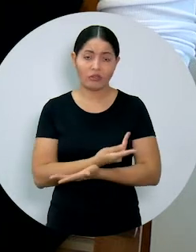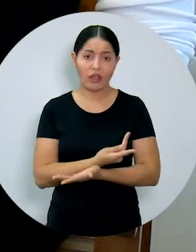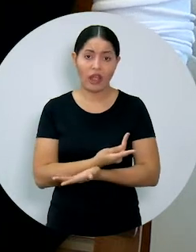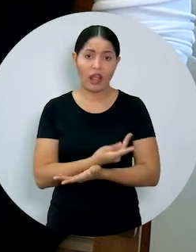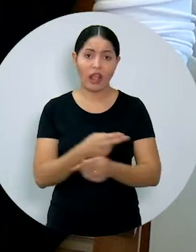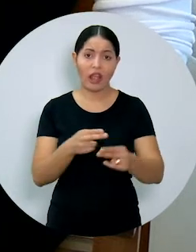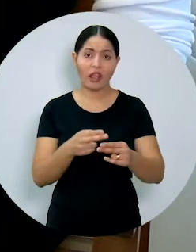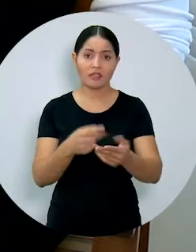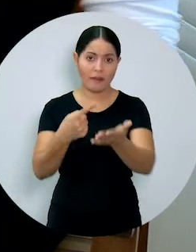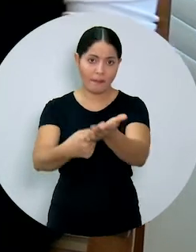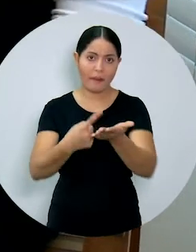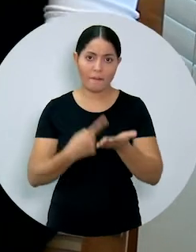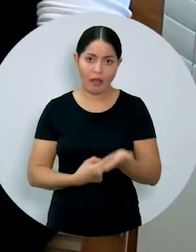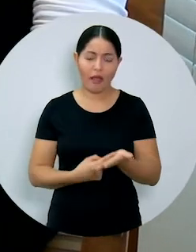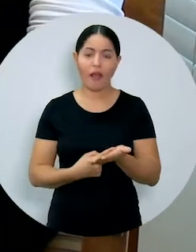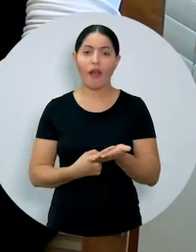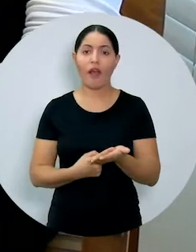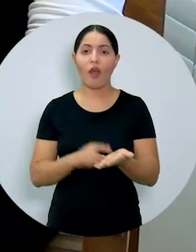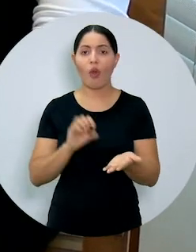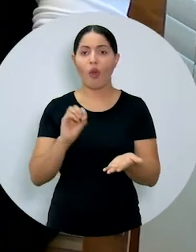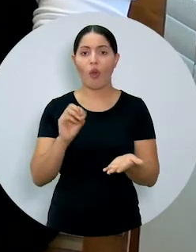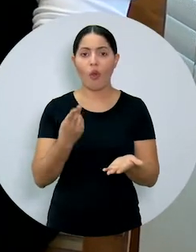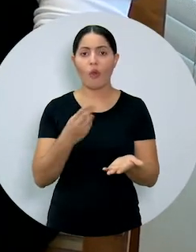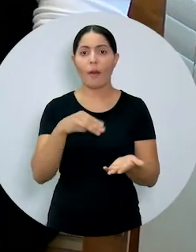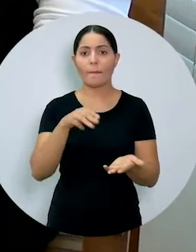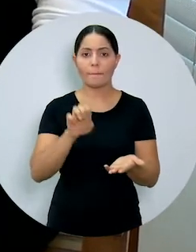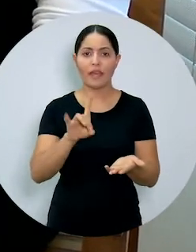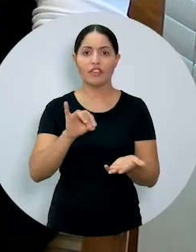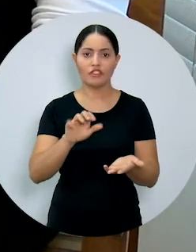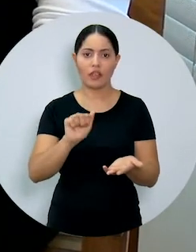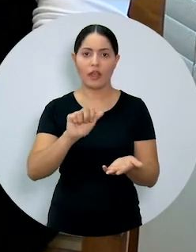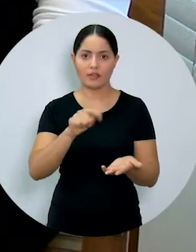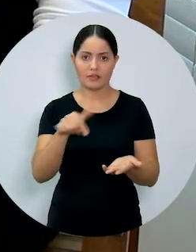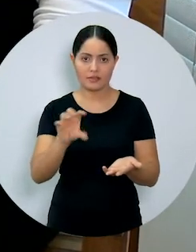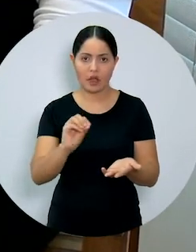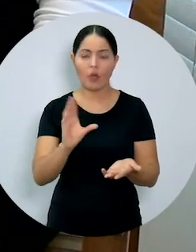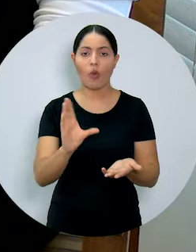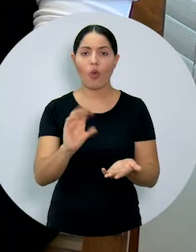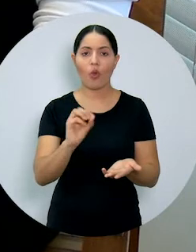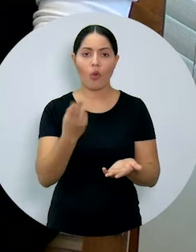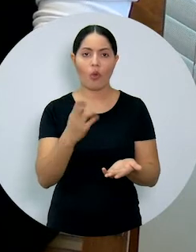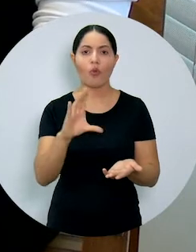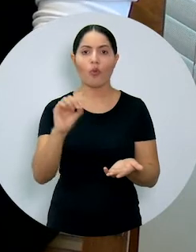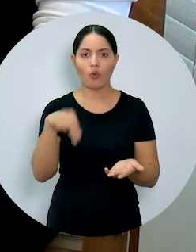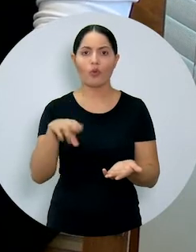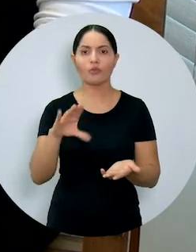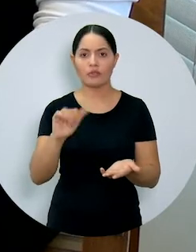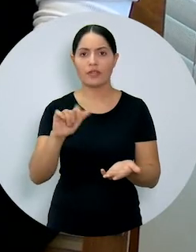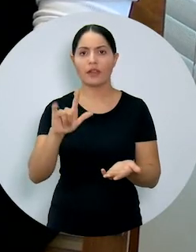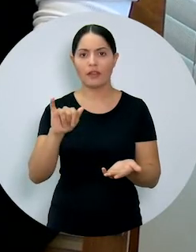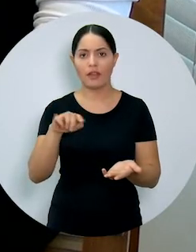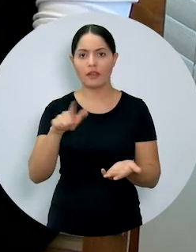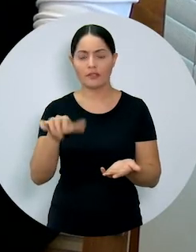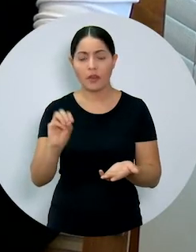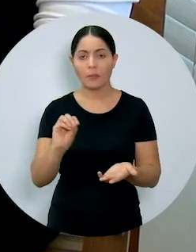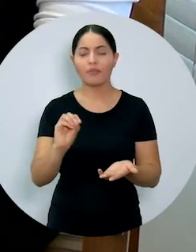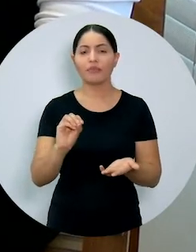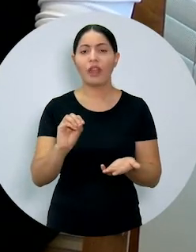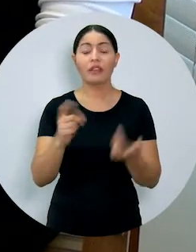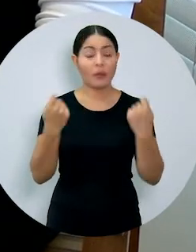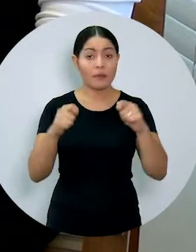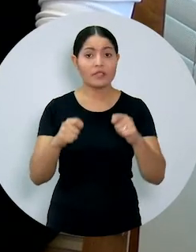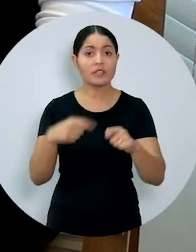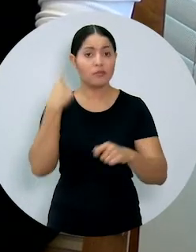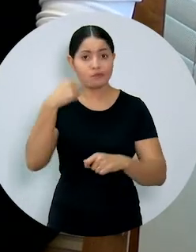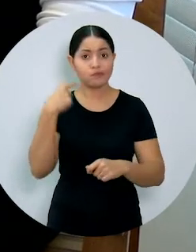decorrentes da mediação ou da conciliação, sempre é possível, sempre é necessária a presença